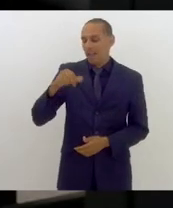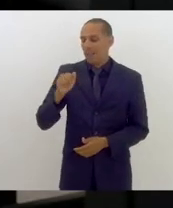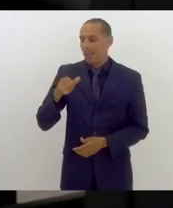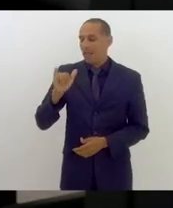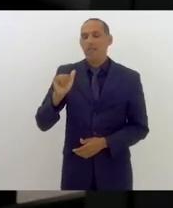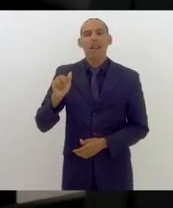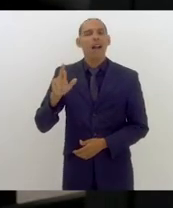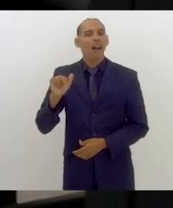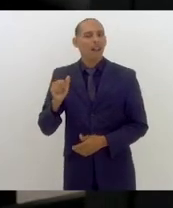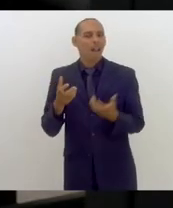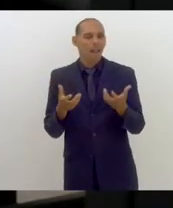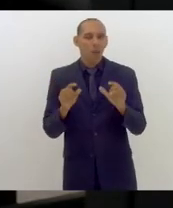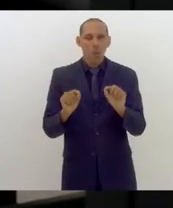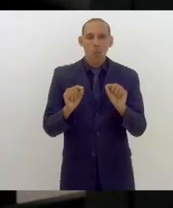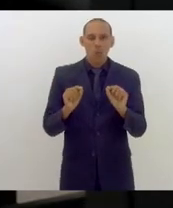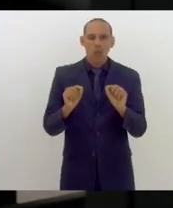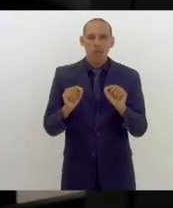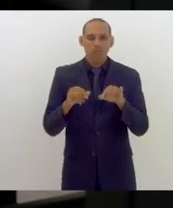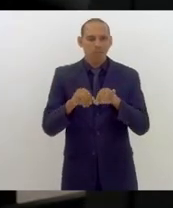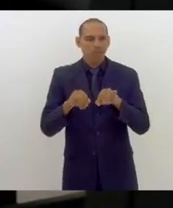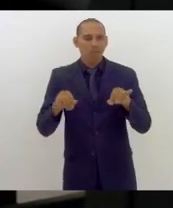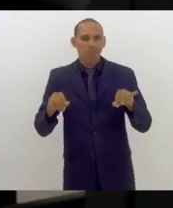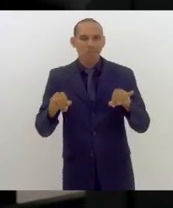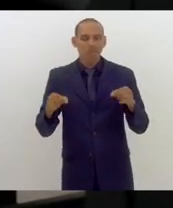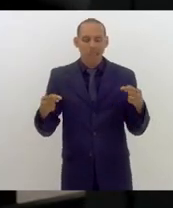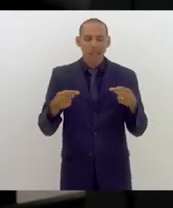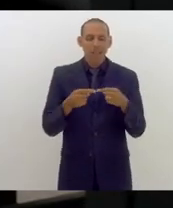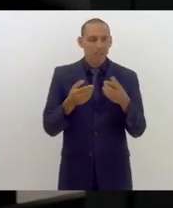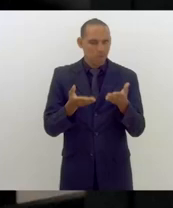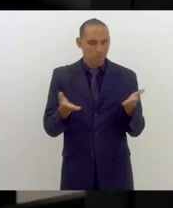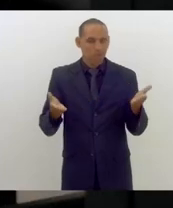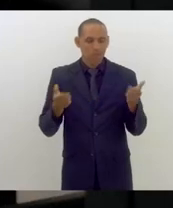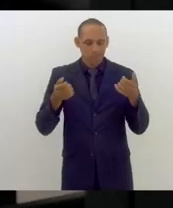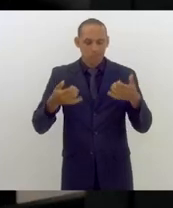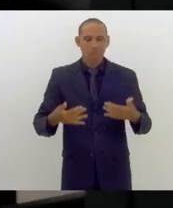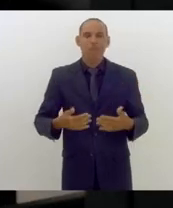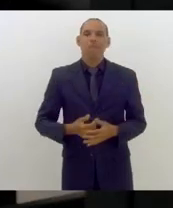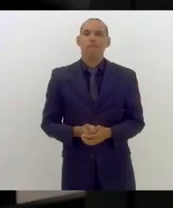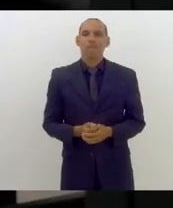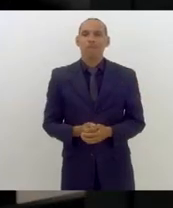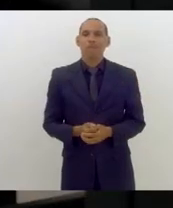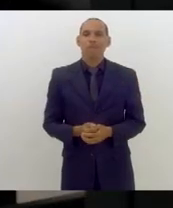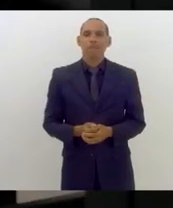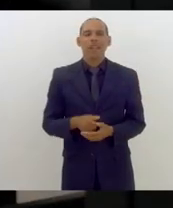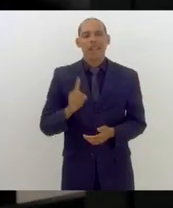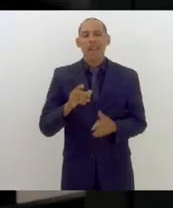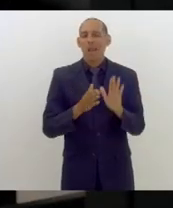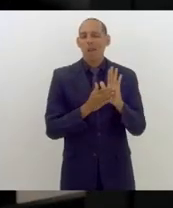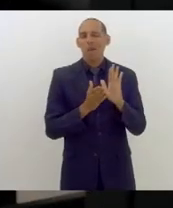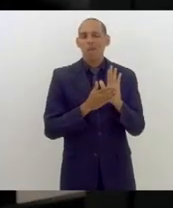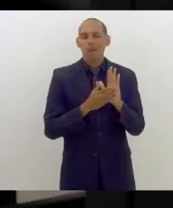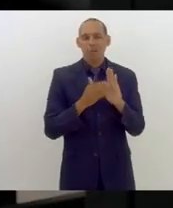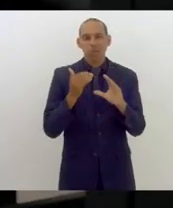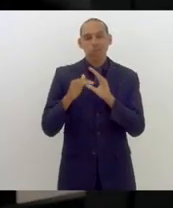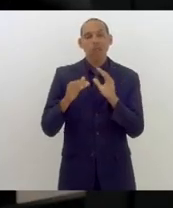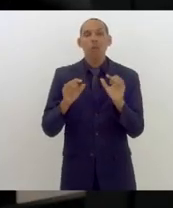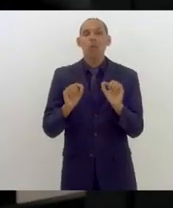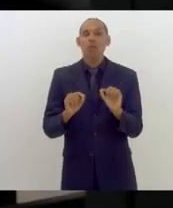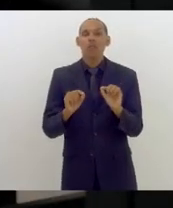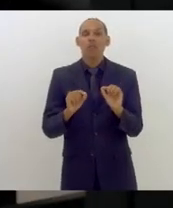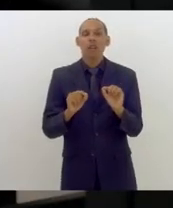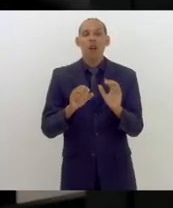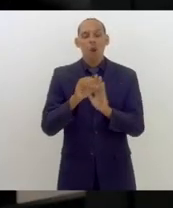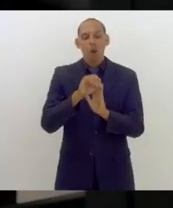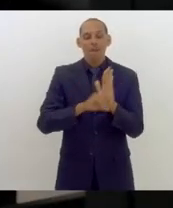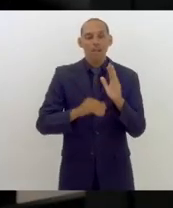quer trazer de mensagem aqui em relação a esse ponto específico é uma propositura até de encaminhamento para que sejam expedidos